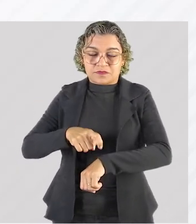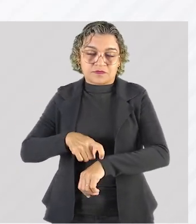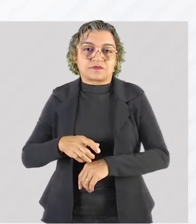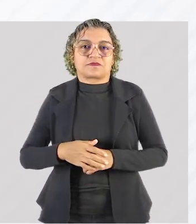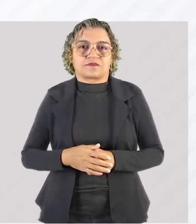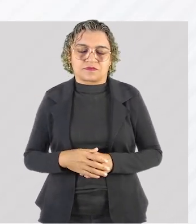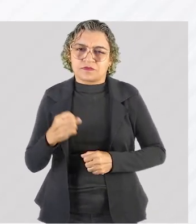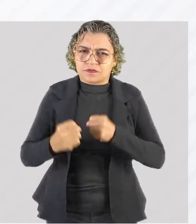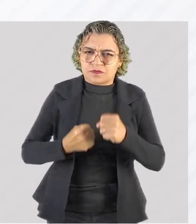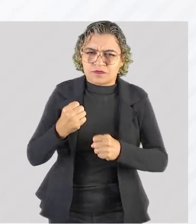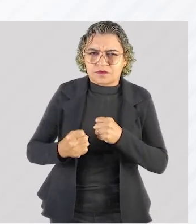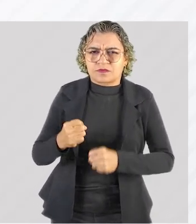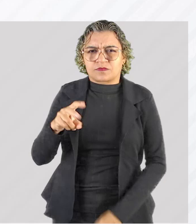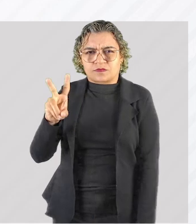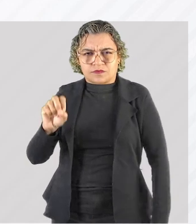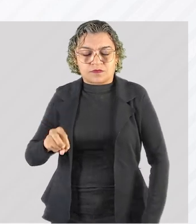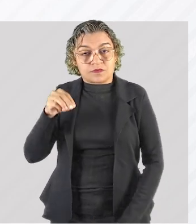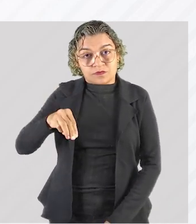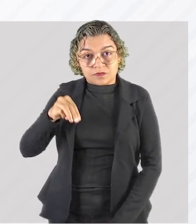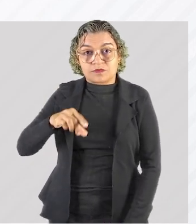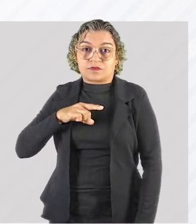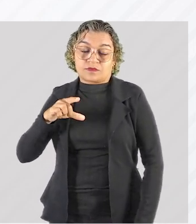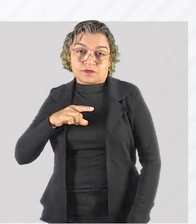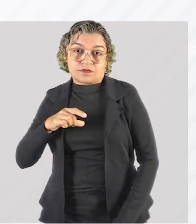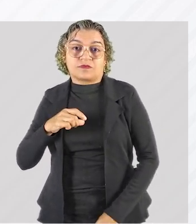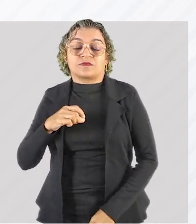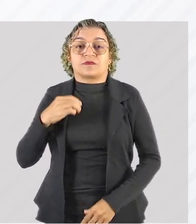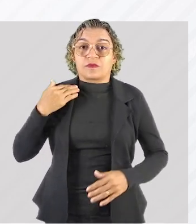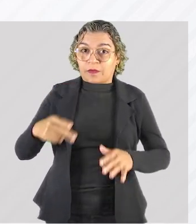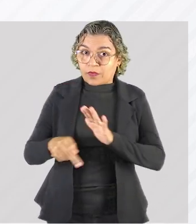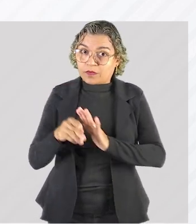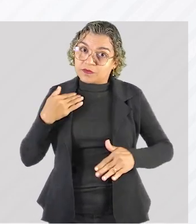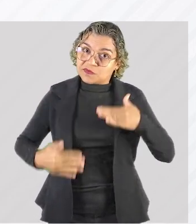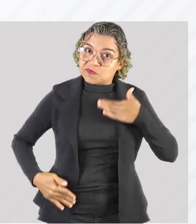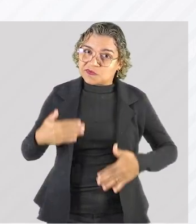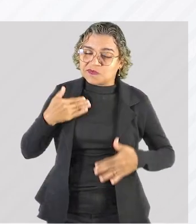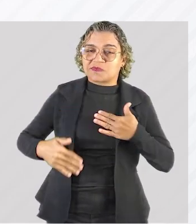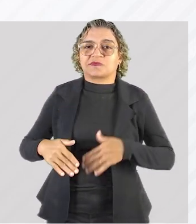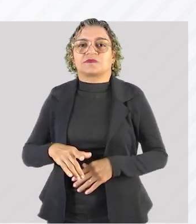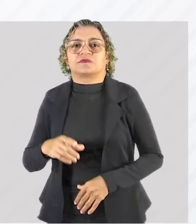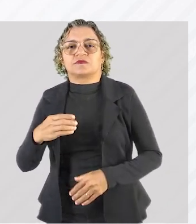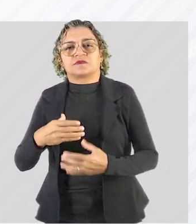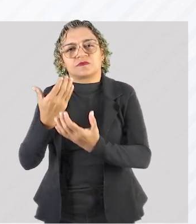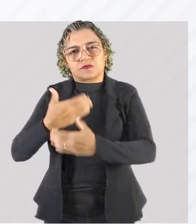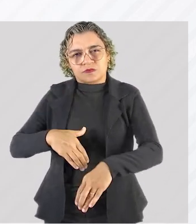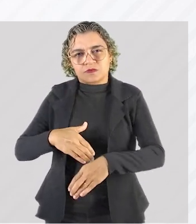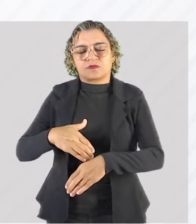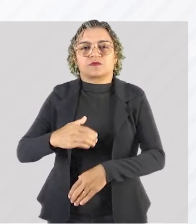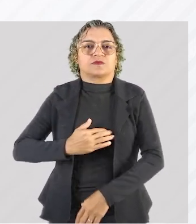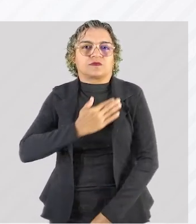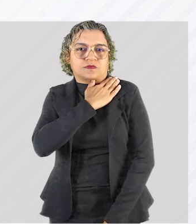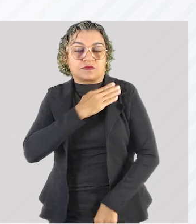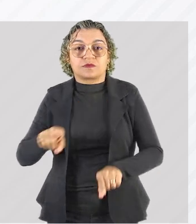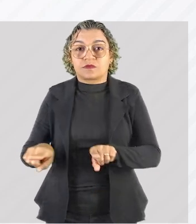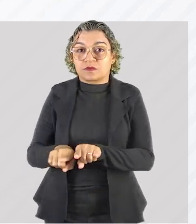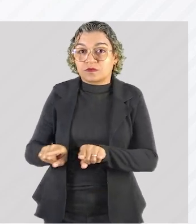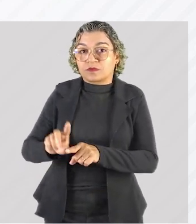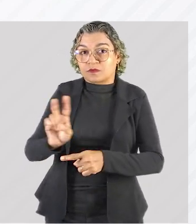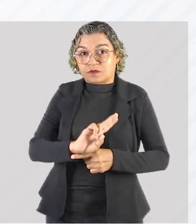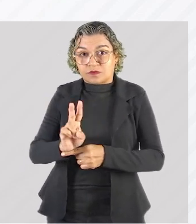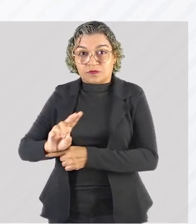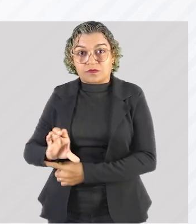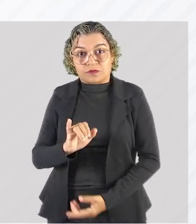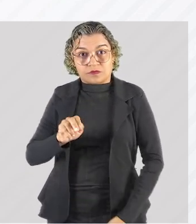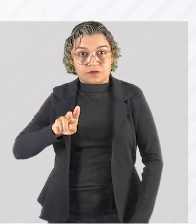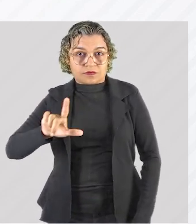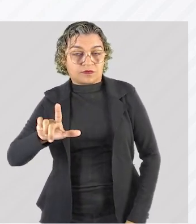situação. Corridas de 50 metros geralmente são provas de aptidão física, concurso da polícia, guarda civil, na